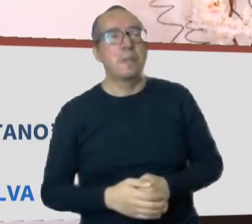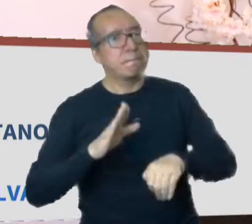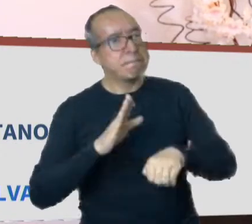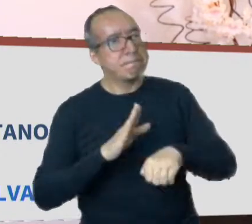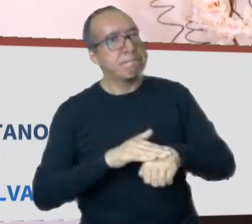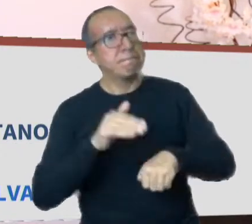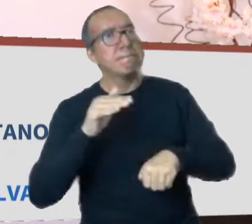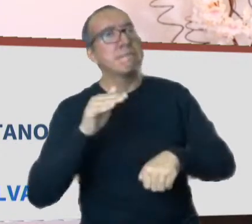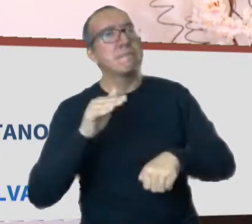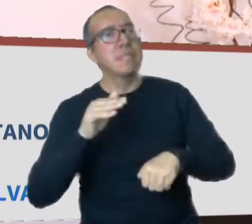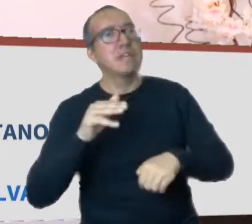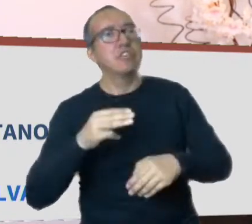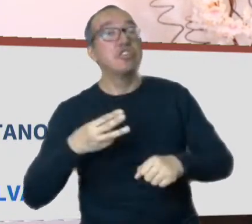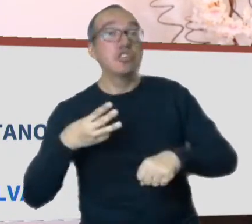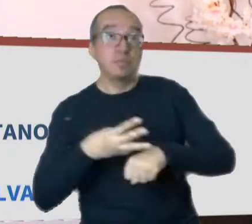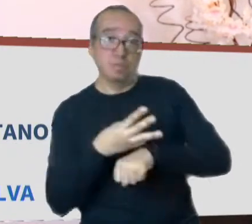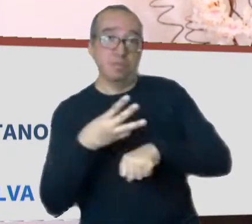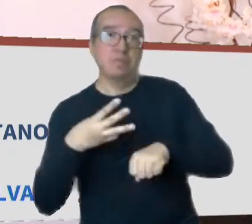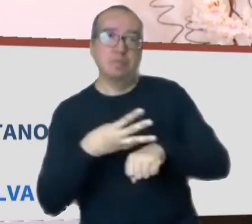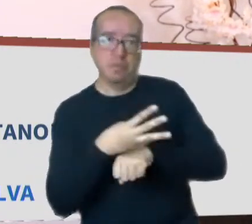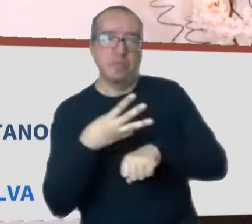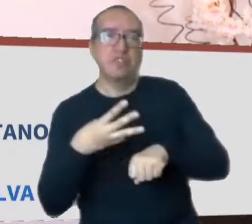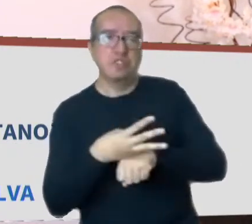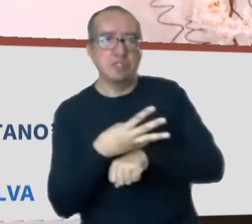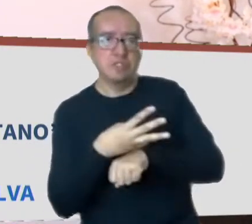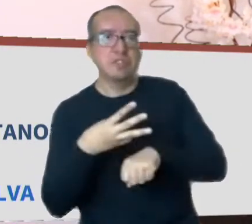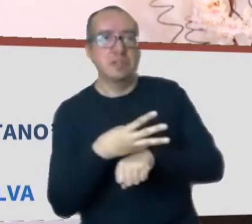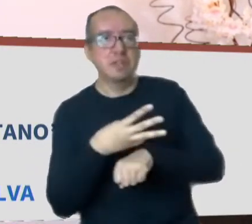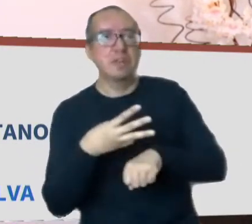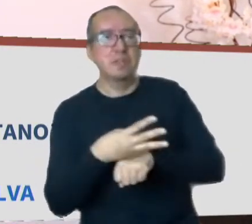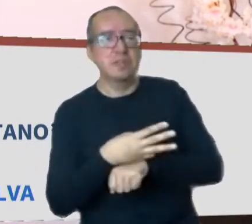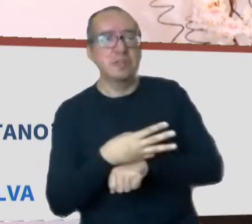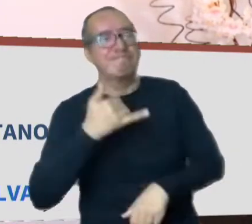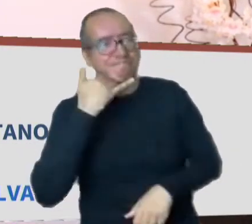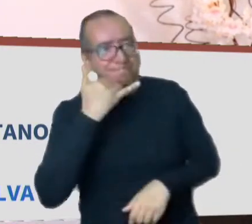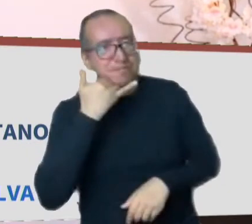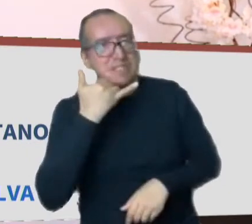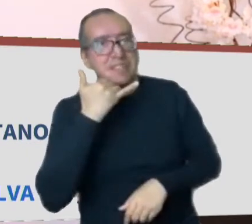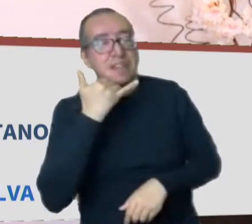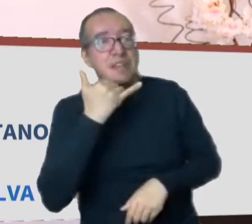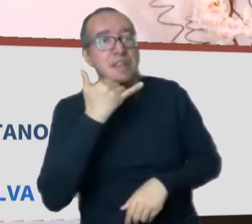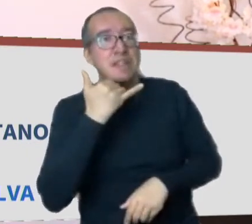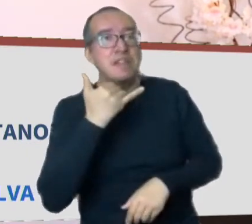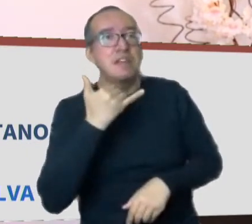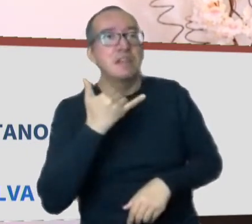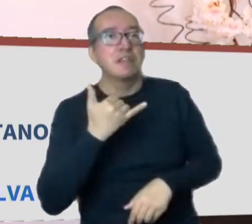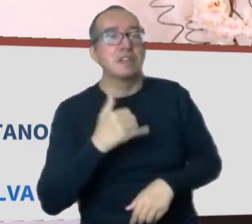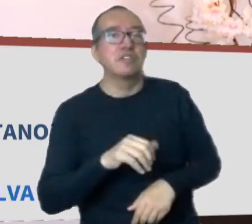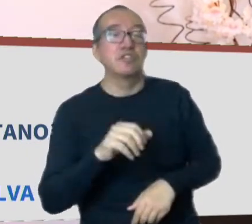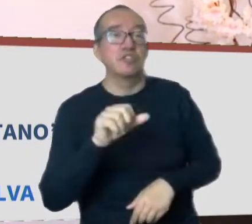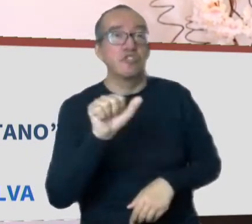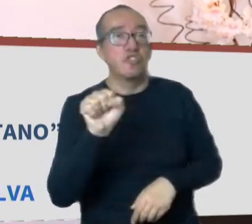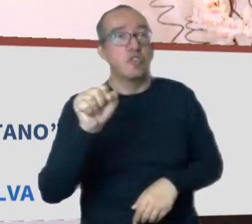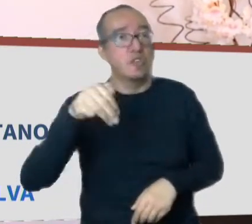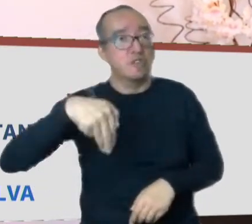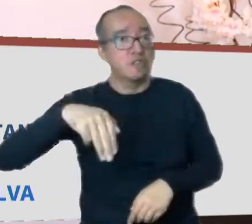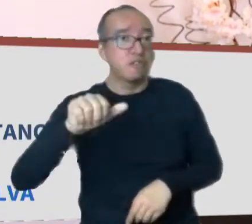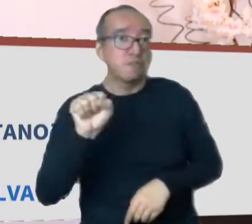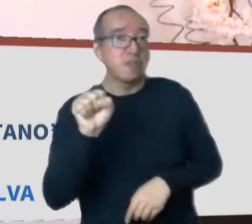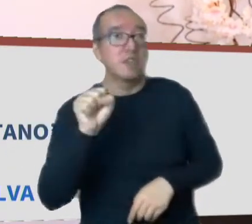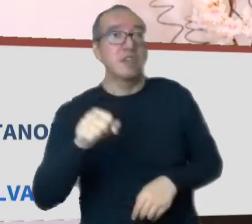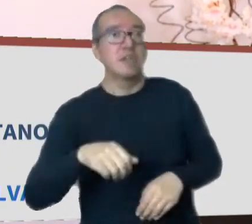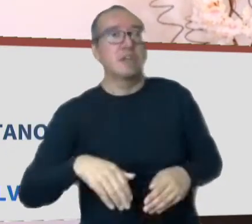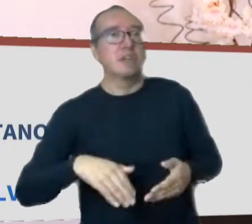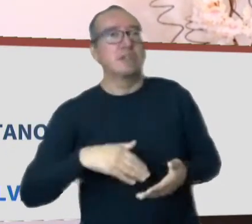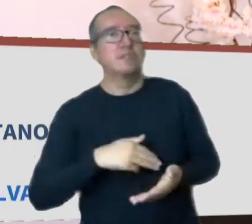me ligue, deixe um SMS. Você pode pesquisar também lá no Instagram, Casa de Repouso Bom